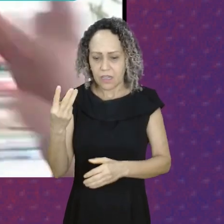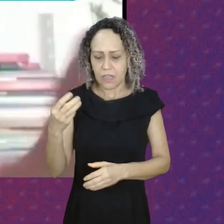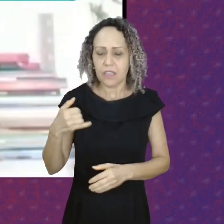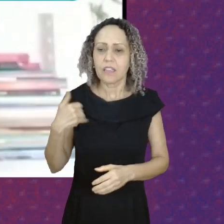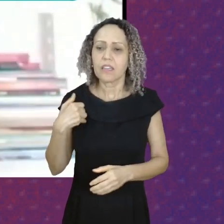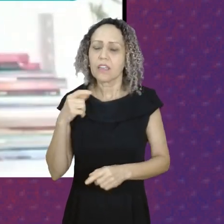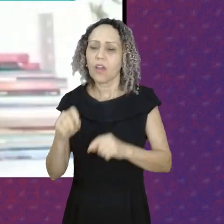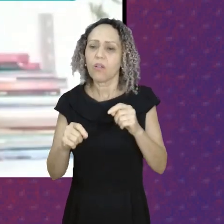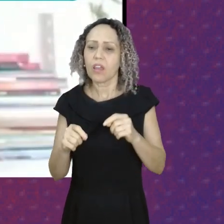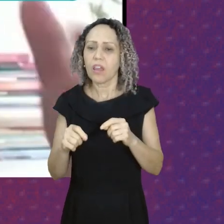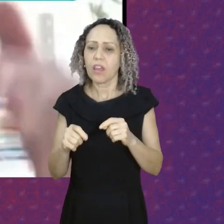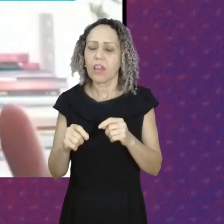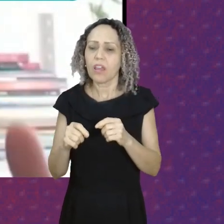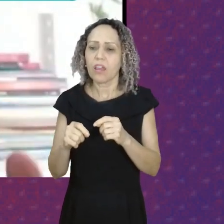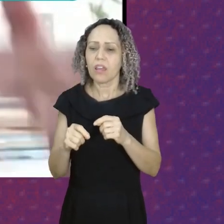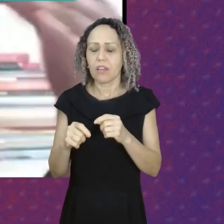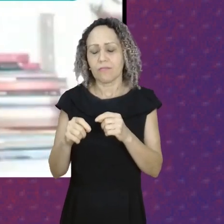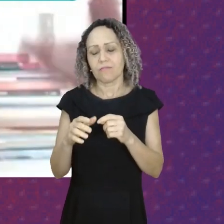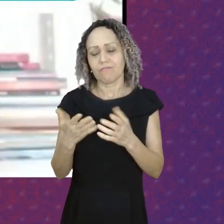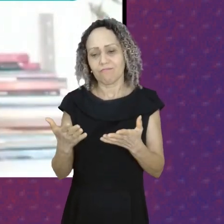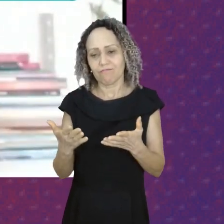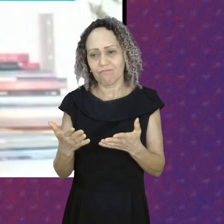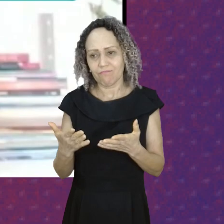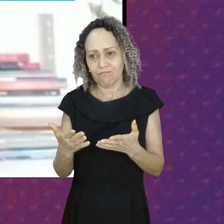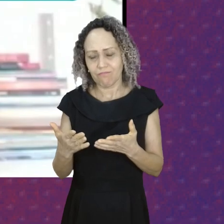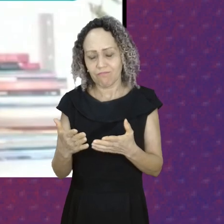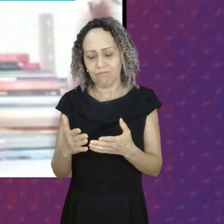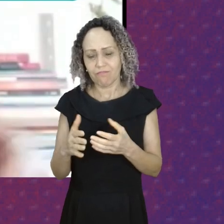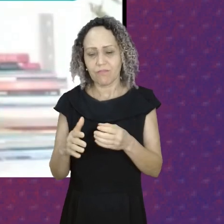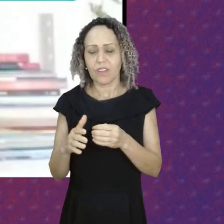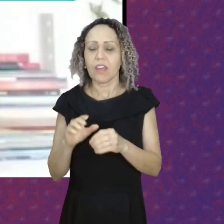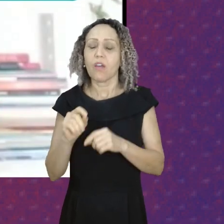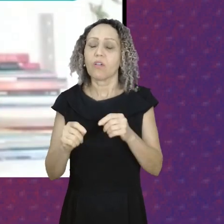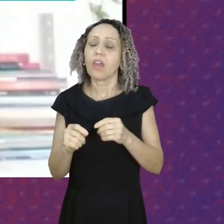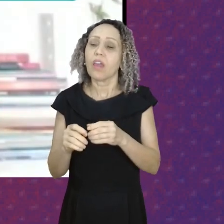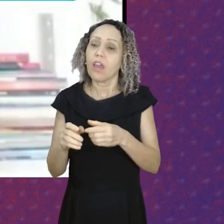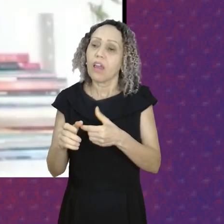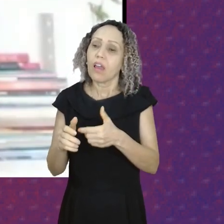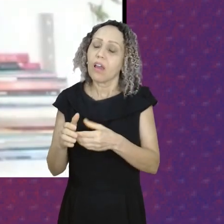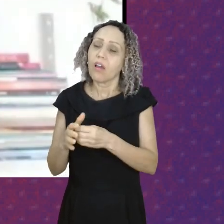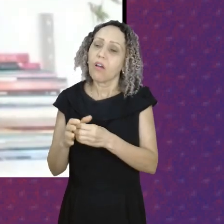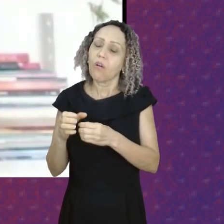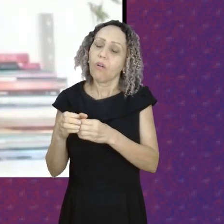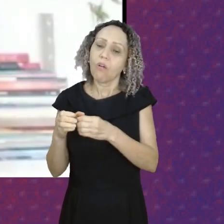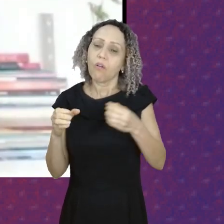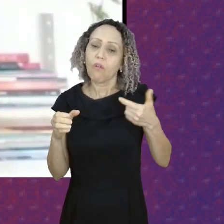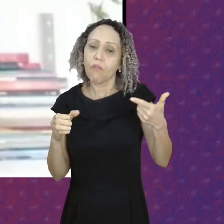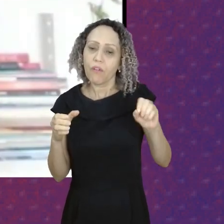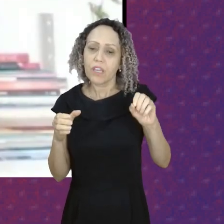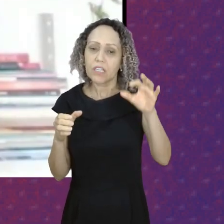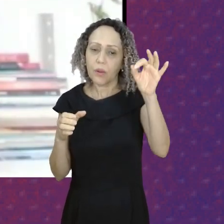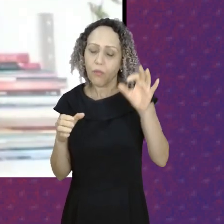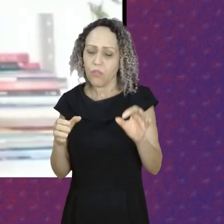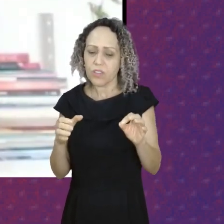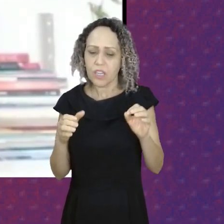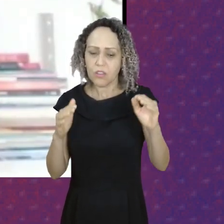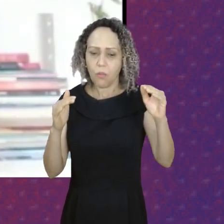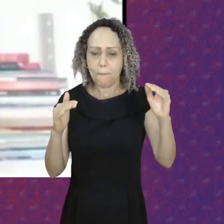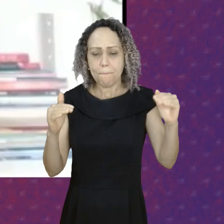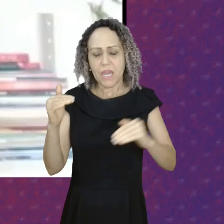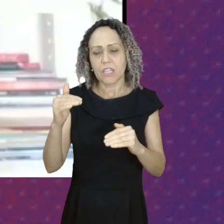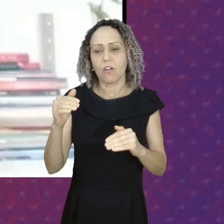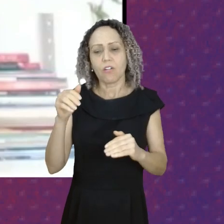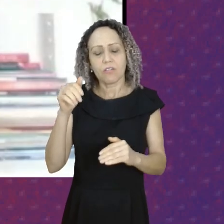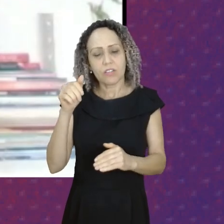tipo, 20% menor do que aquelas mulheres que não têm filhos pequenos. Então, isso mostra que